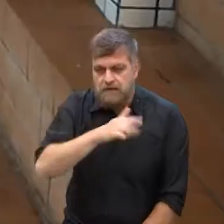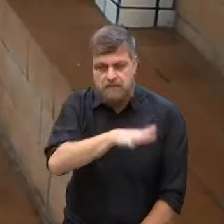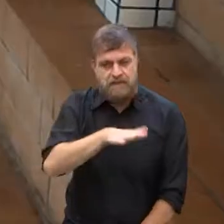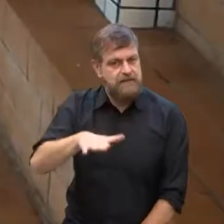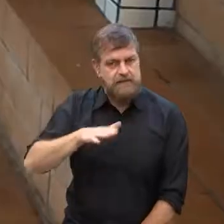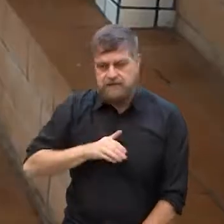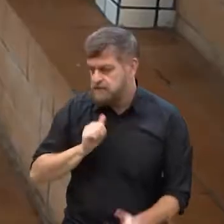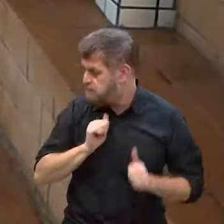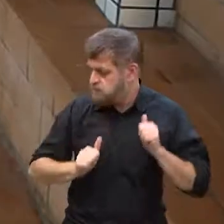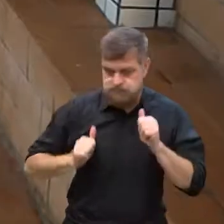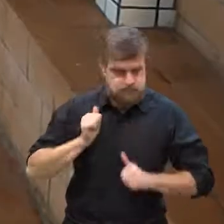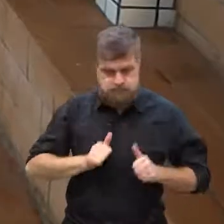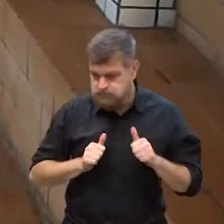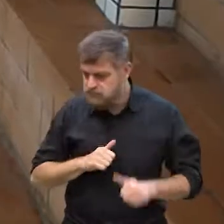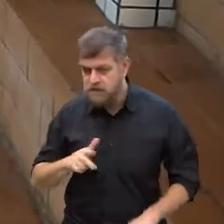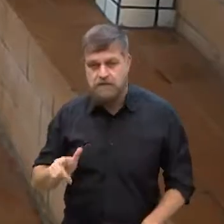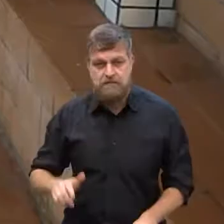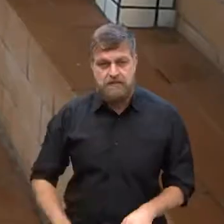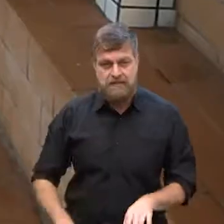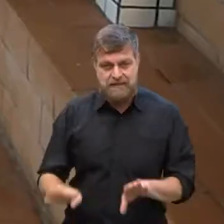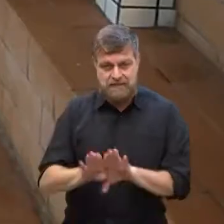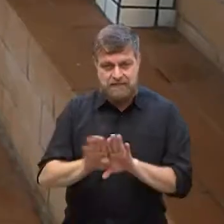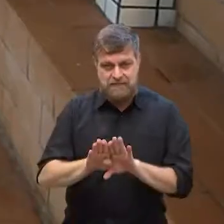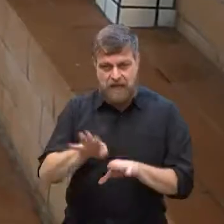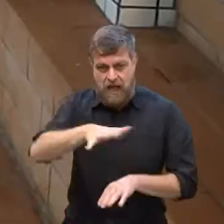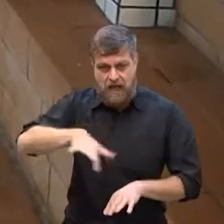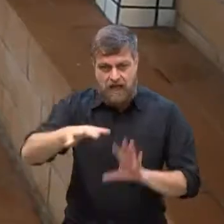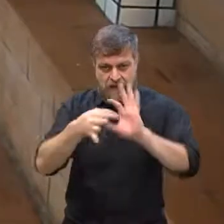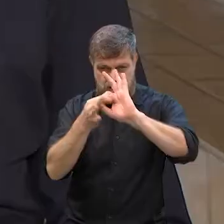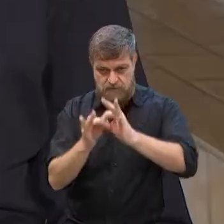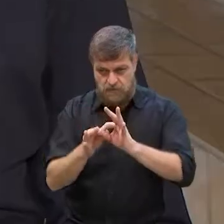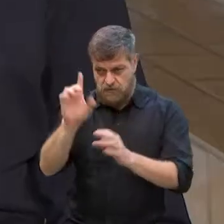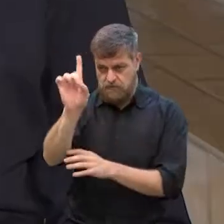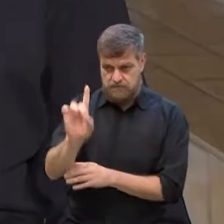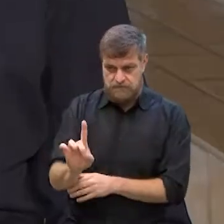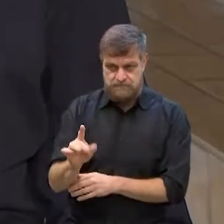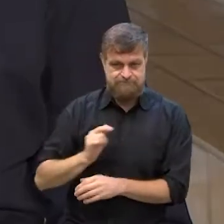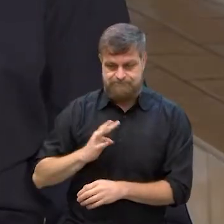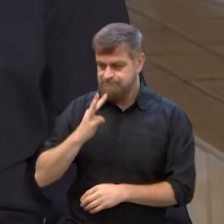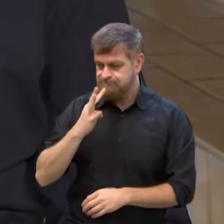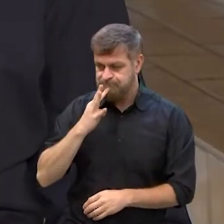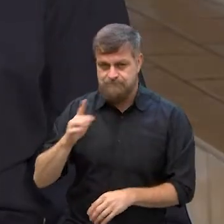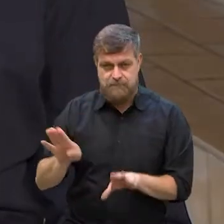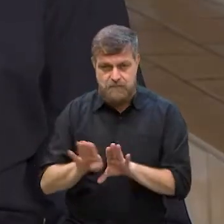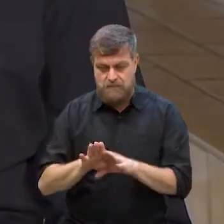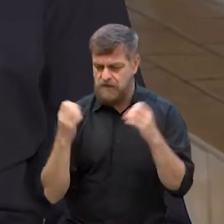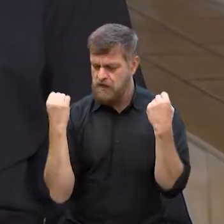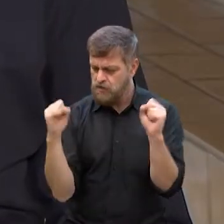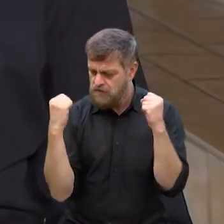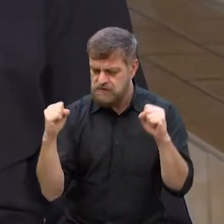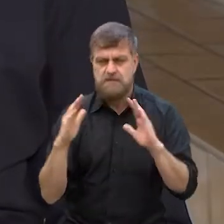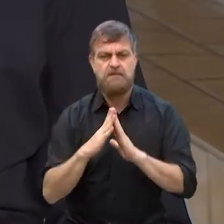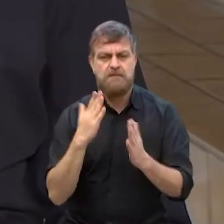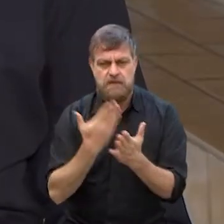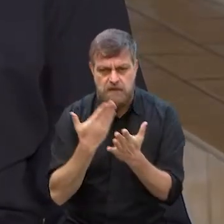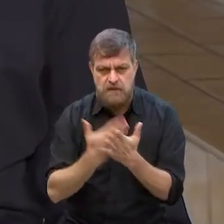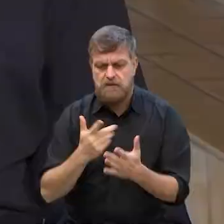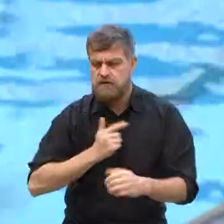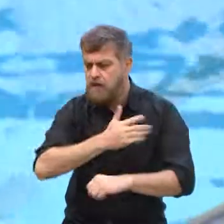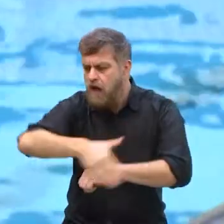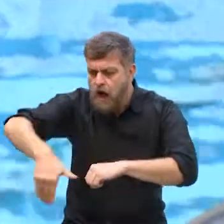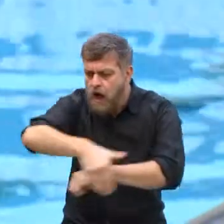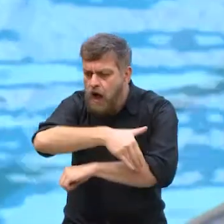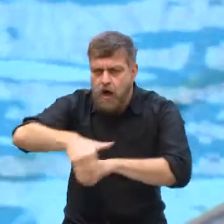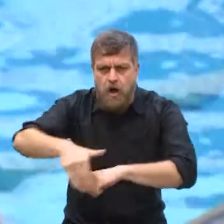ativa, mas o paradesporto eu não conhecia. Mas sim, na educação física, na escola, na